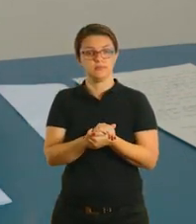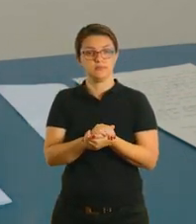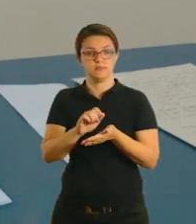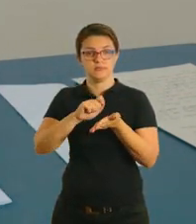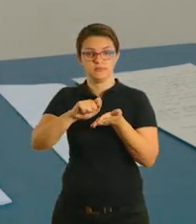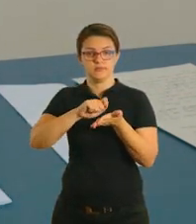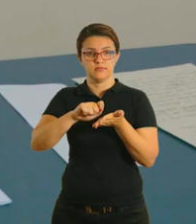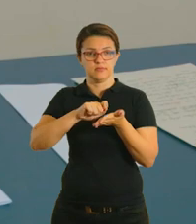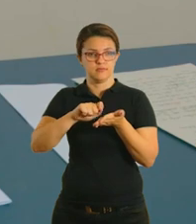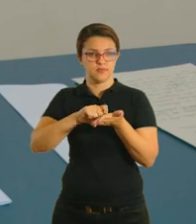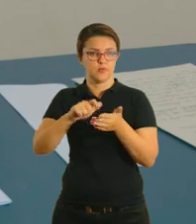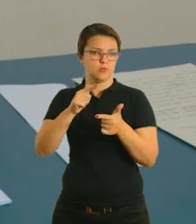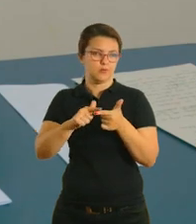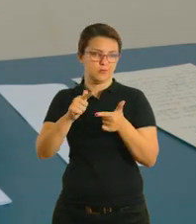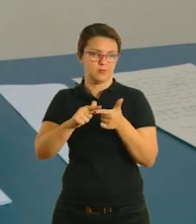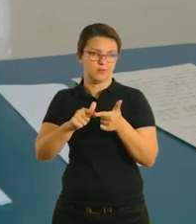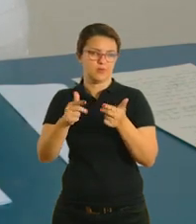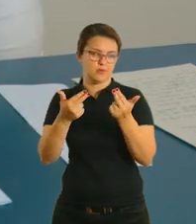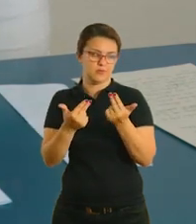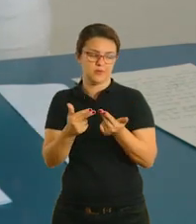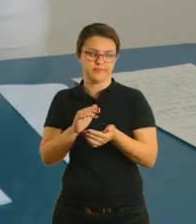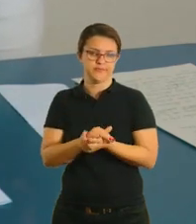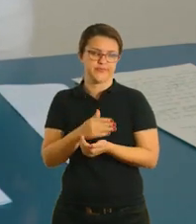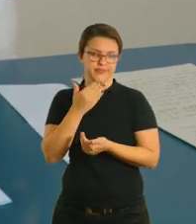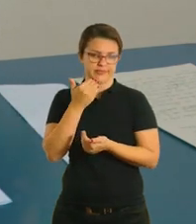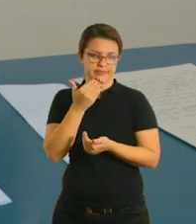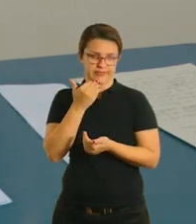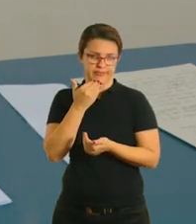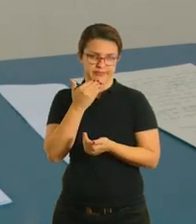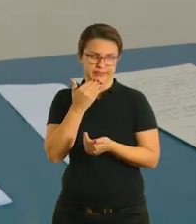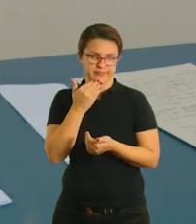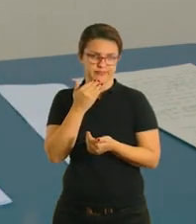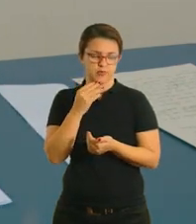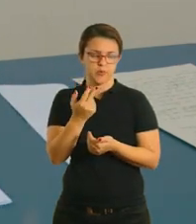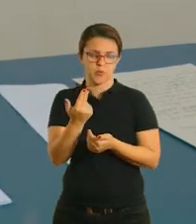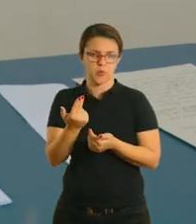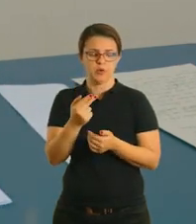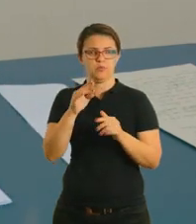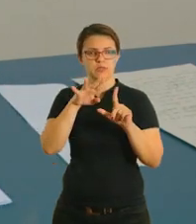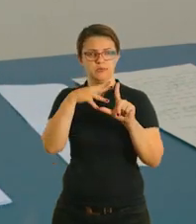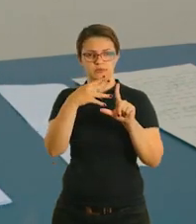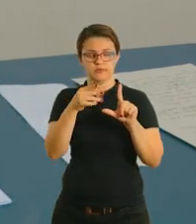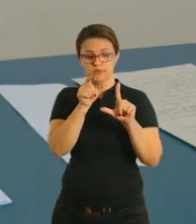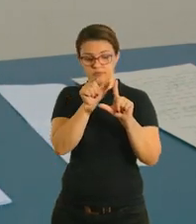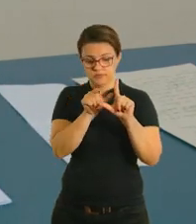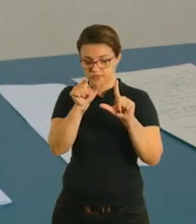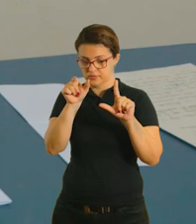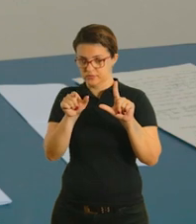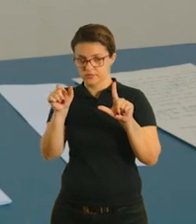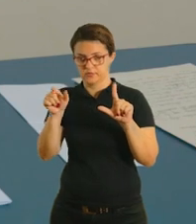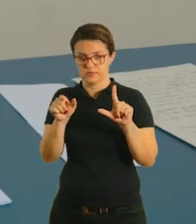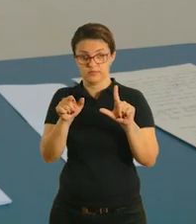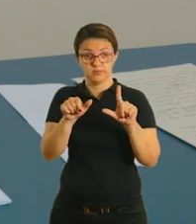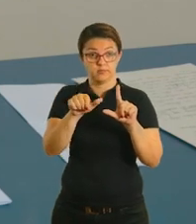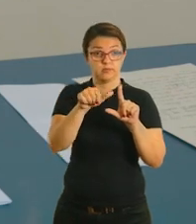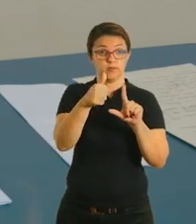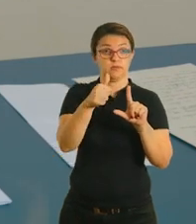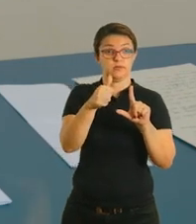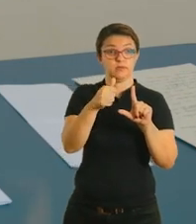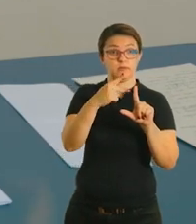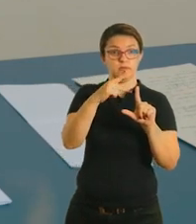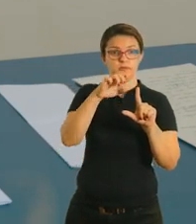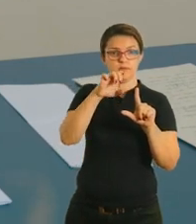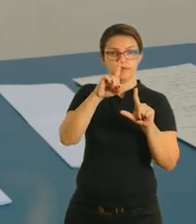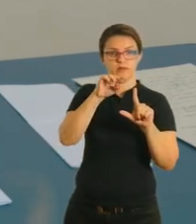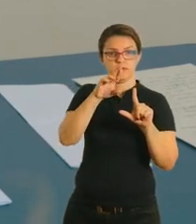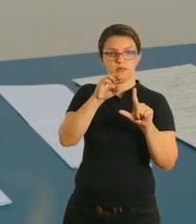expresse essa situação. Para ficar mais fácil, faça um quadro igual nós tínhamos na atividade anterior, tá? Então, faz a primeira sentença